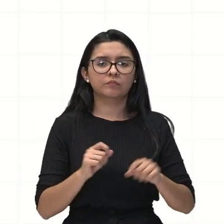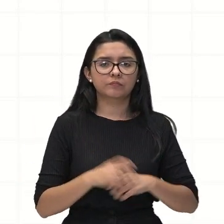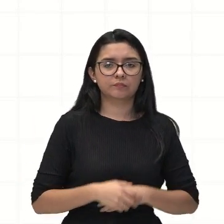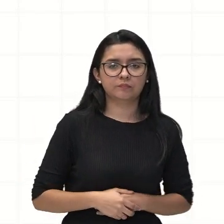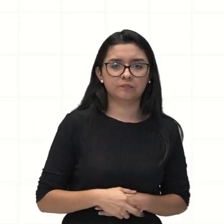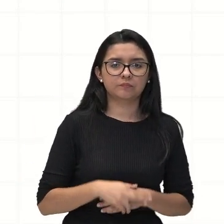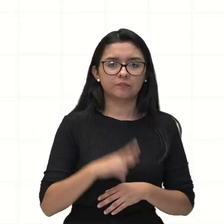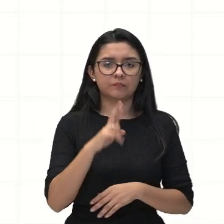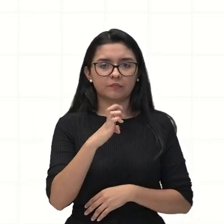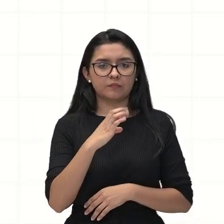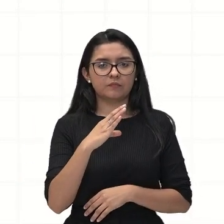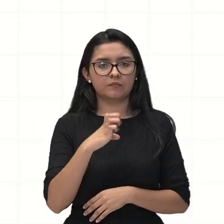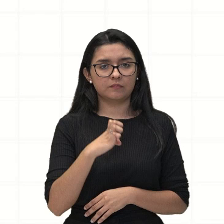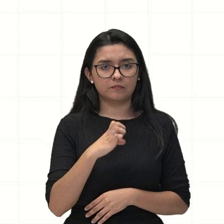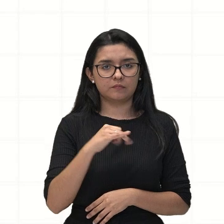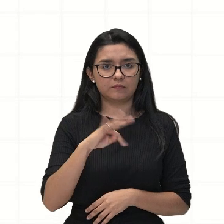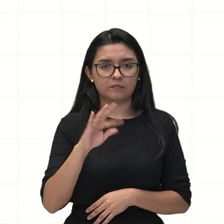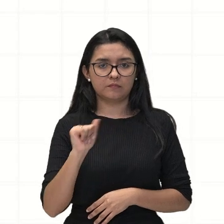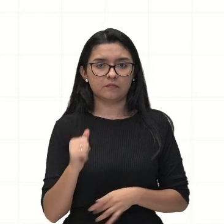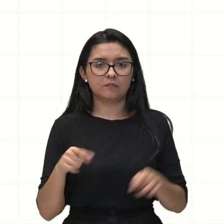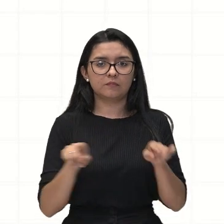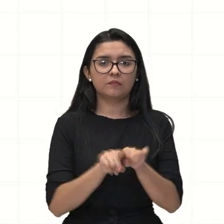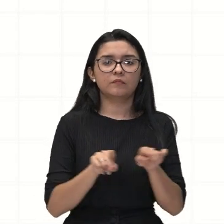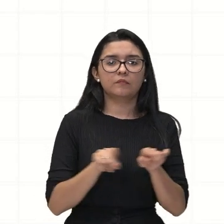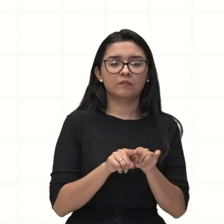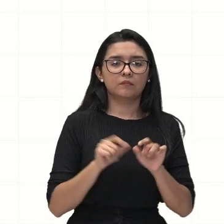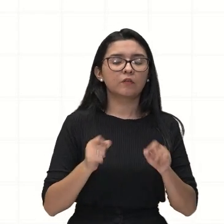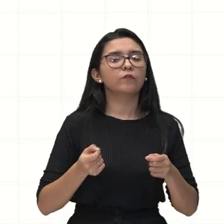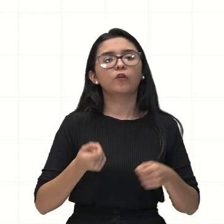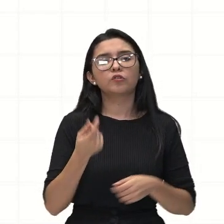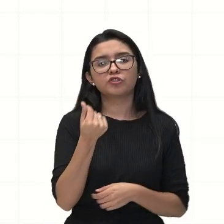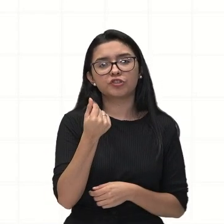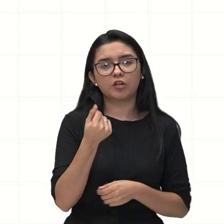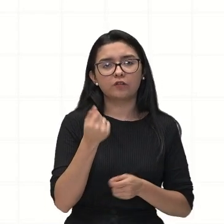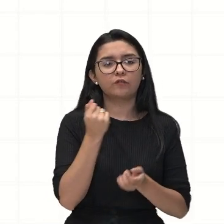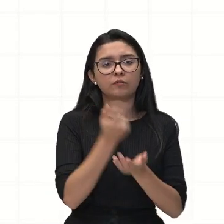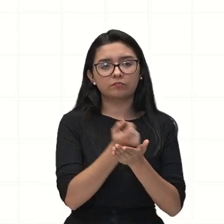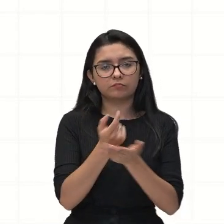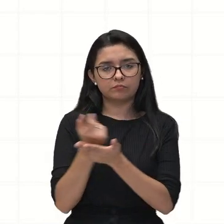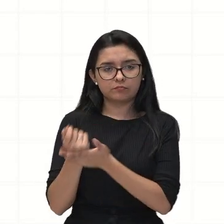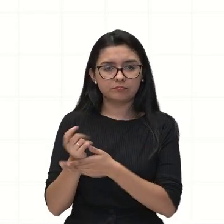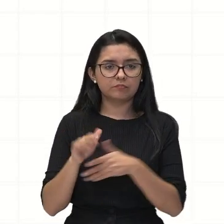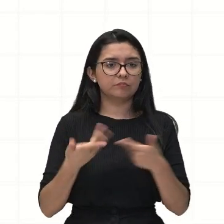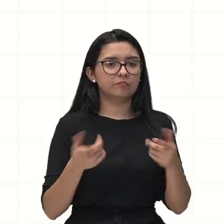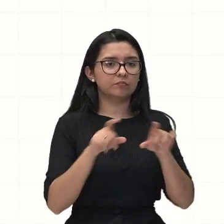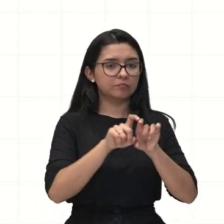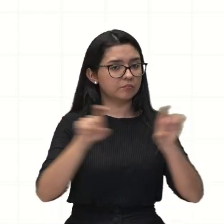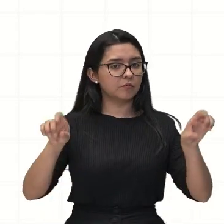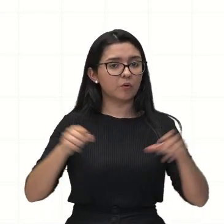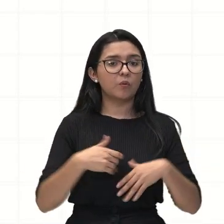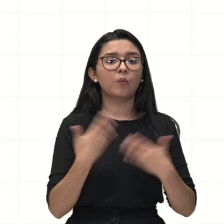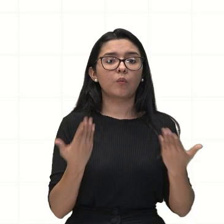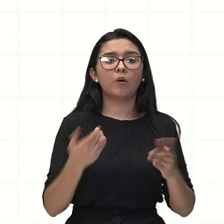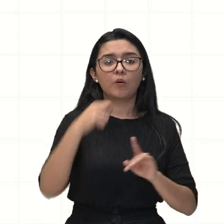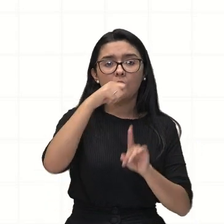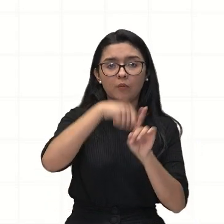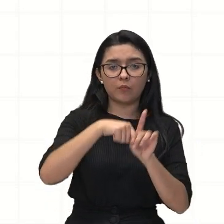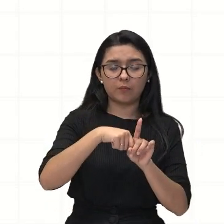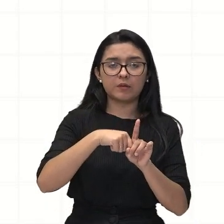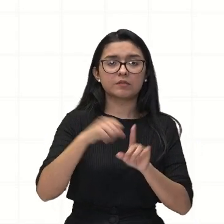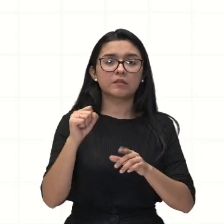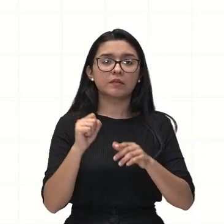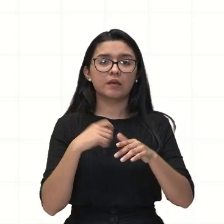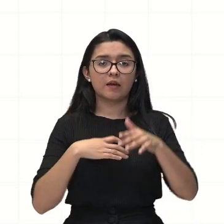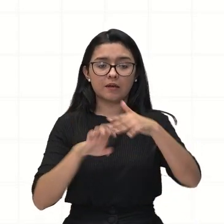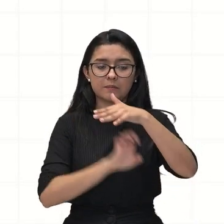nós temos a despesa, o que foi gasto desse mesmo período. Aí vem o comando da questão, qual os meses que essa empresa teve lucro?